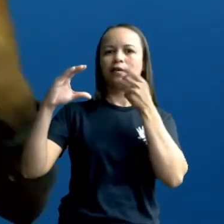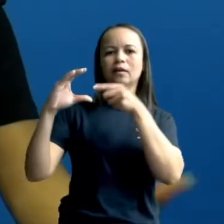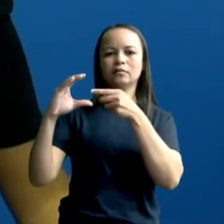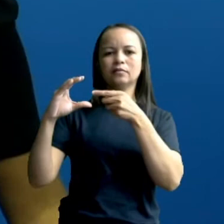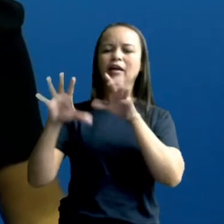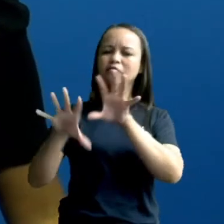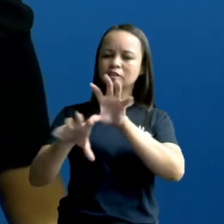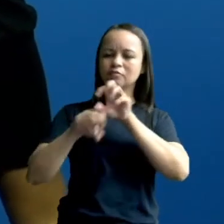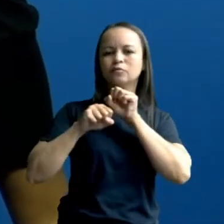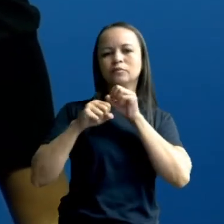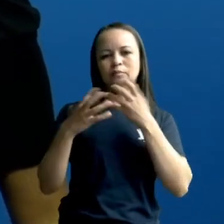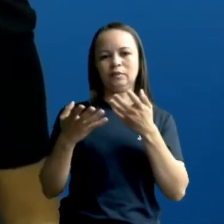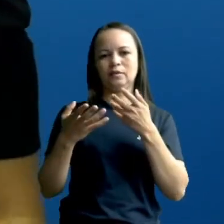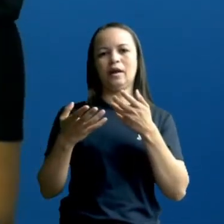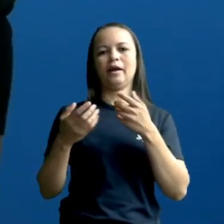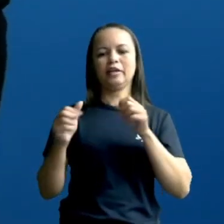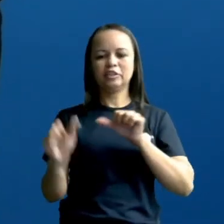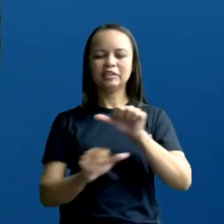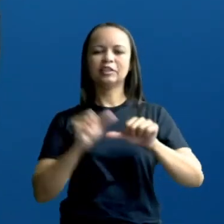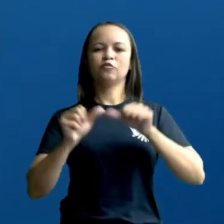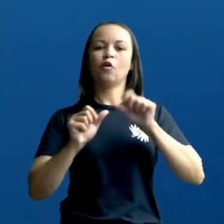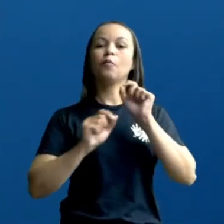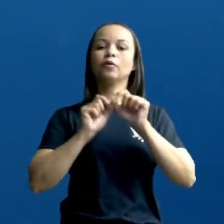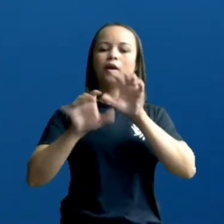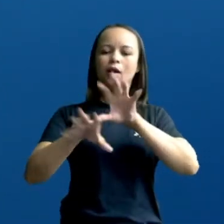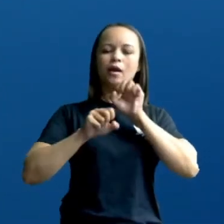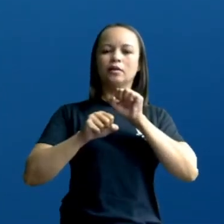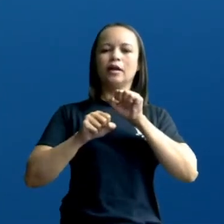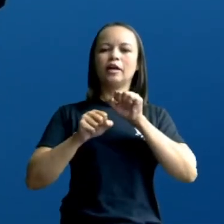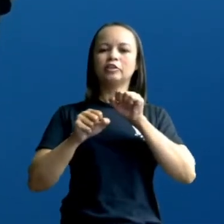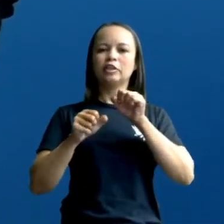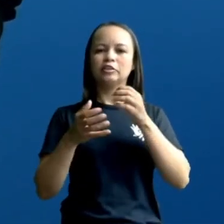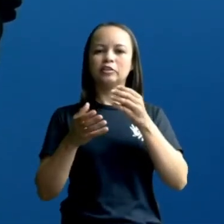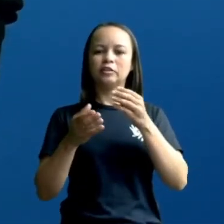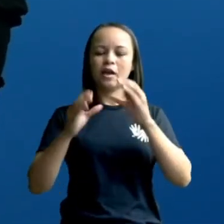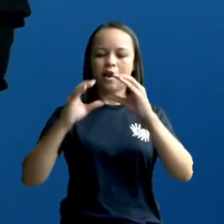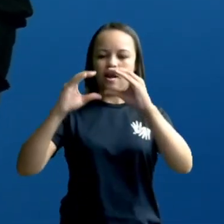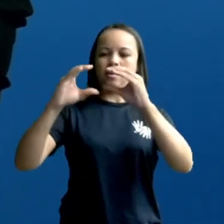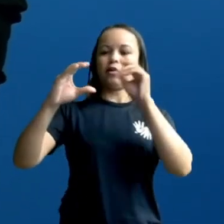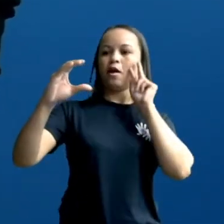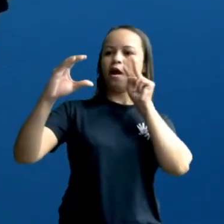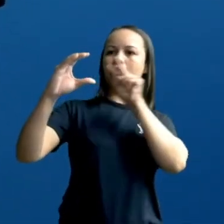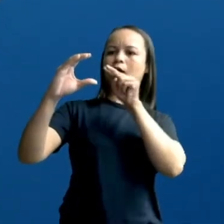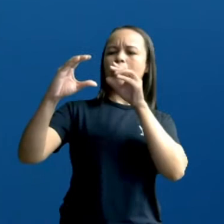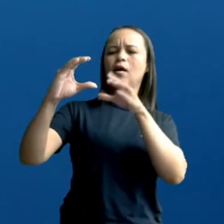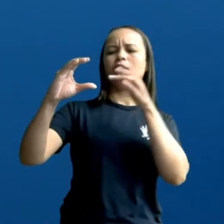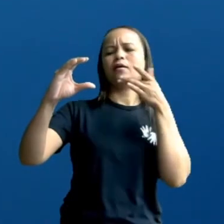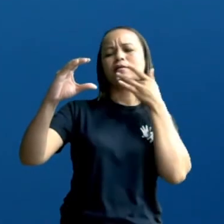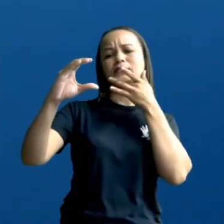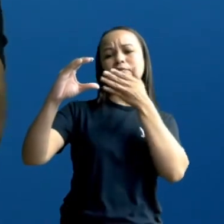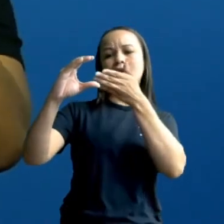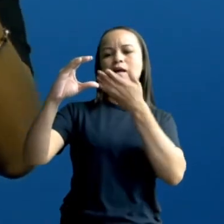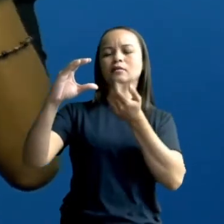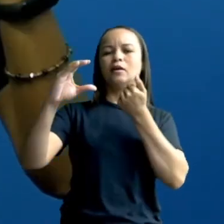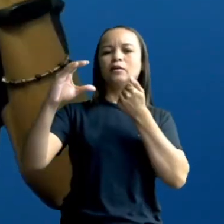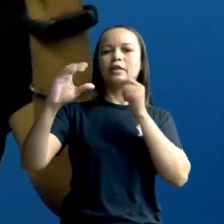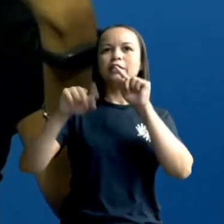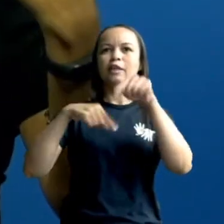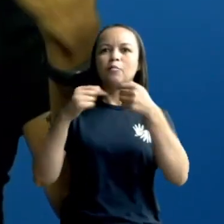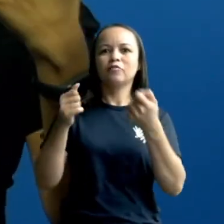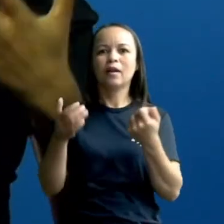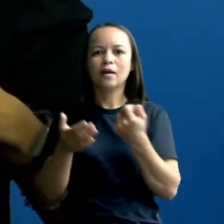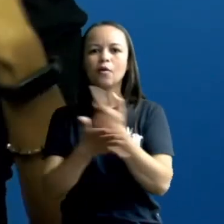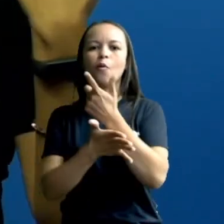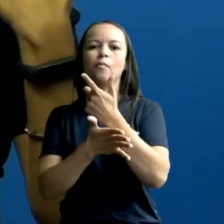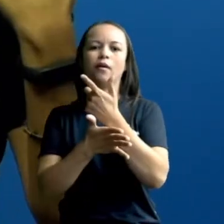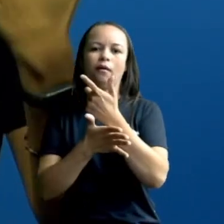aqueles consumidores. A gente come primeiro com a visão, né, com aquela propaganda, e depois vai ali